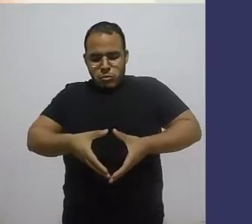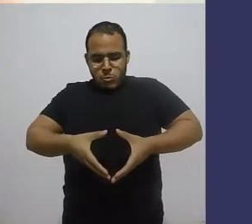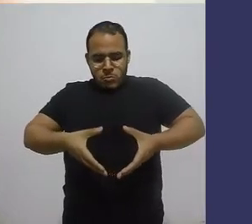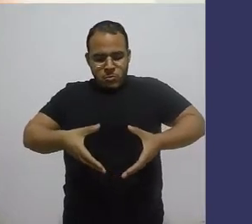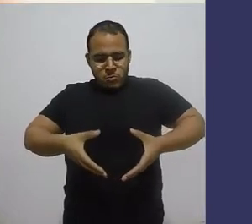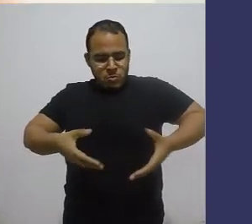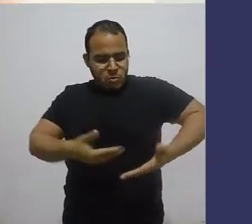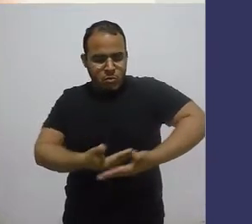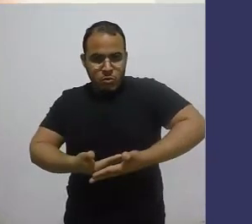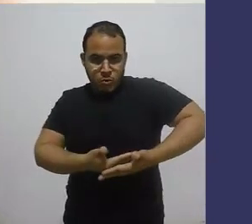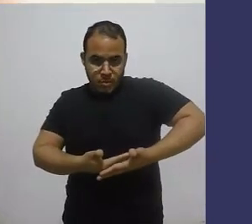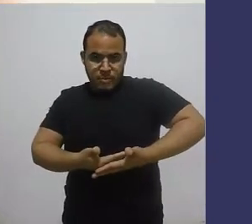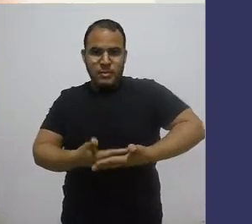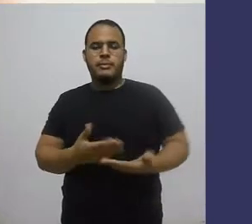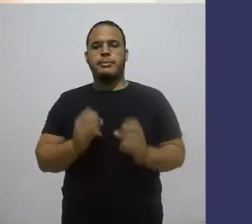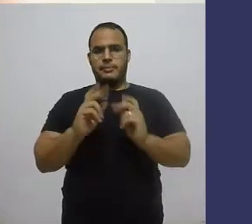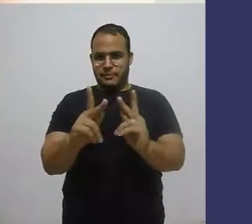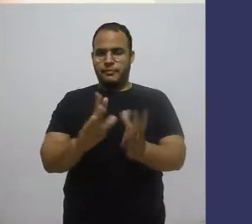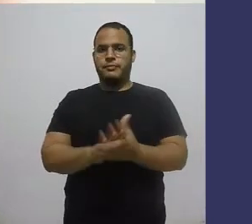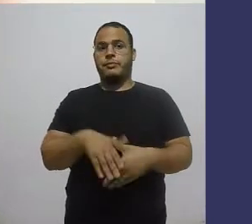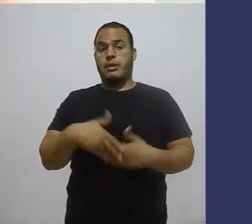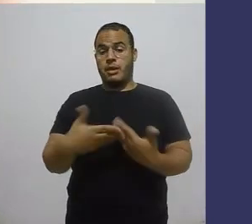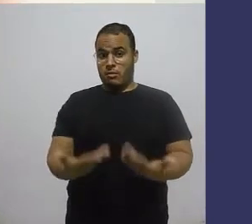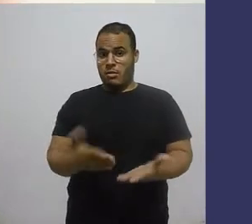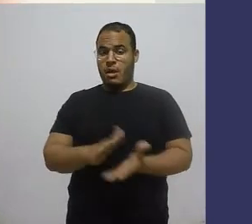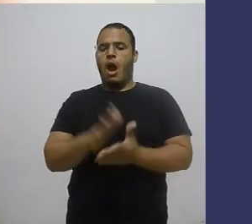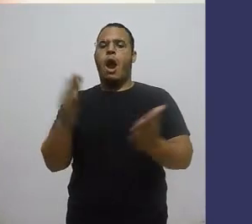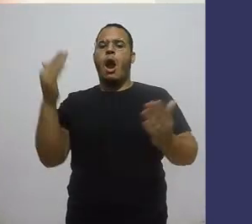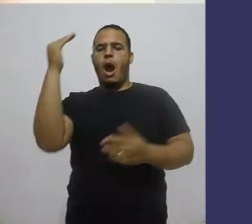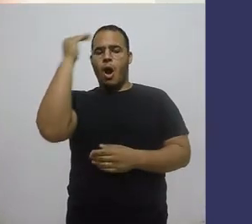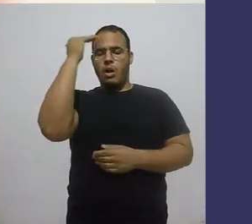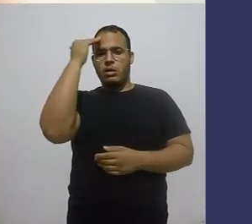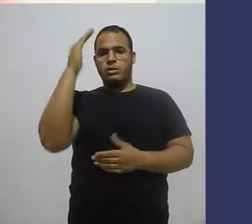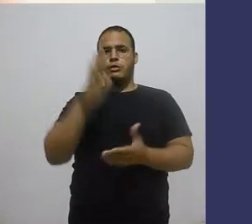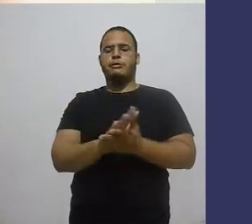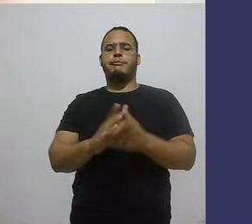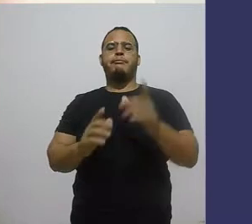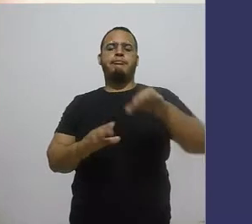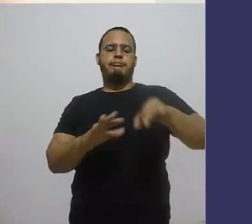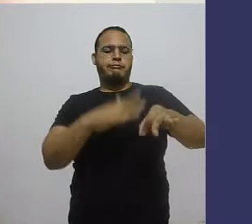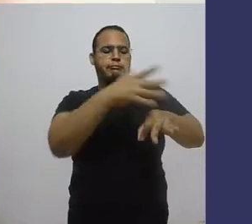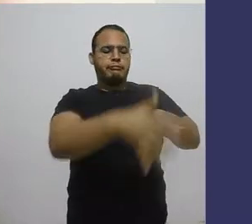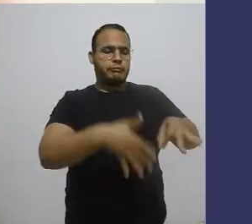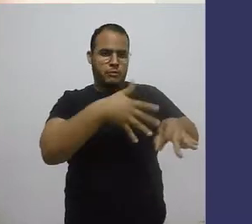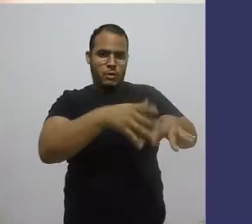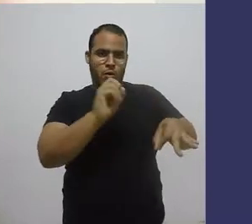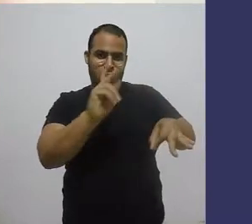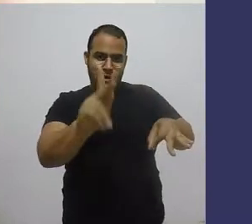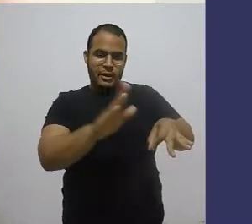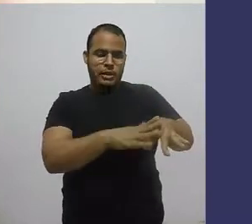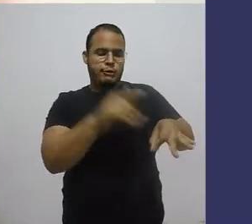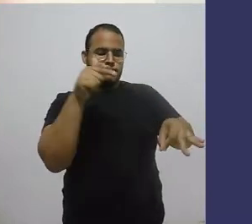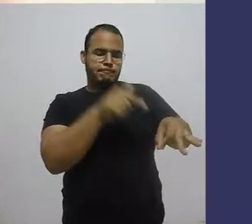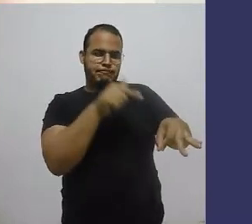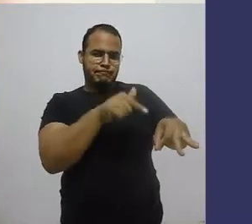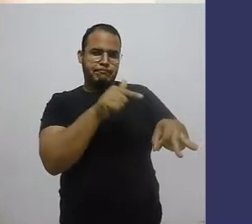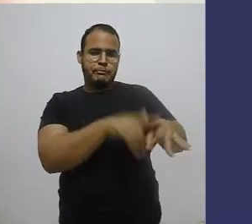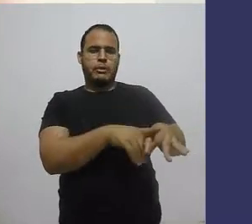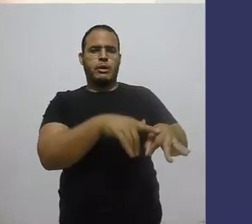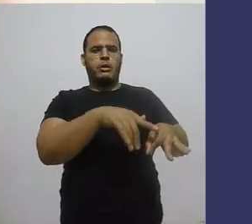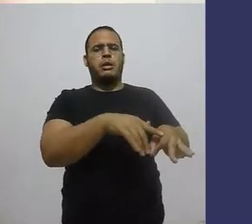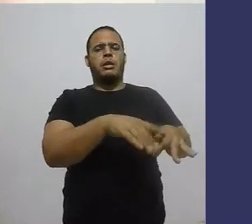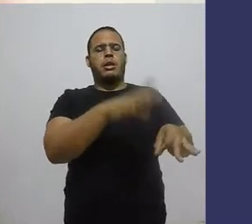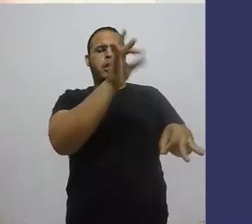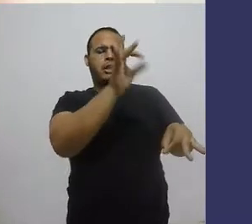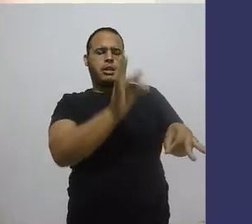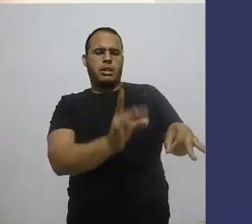ok? Agora a gente vai conhecer de fato o sistema genital feminino. Quando a gente fala do sistema genital feminino, a gente já viu